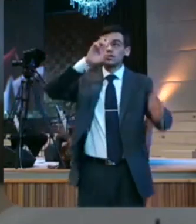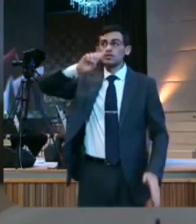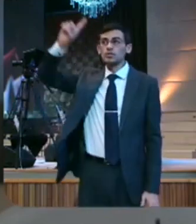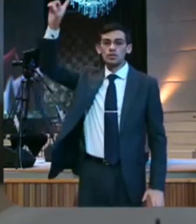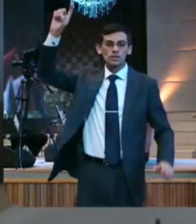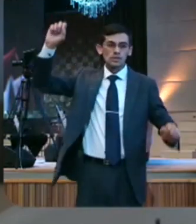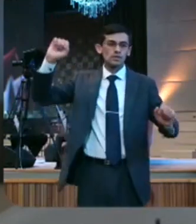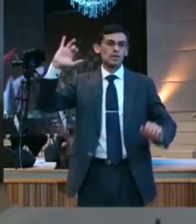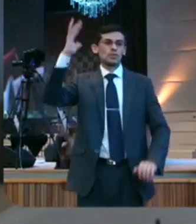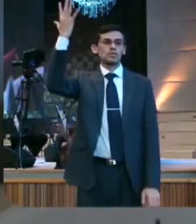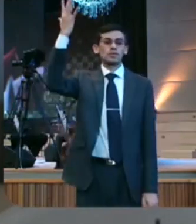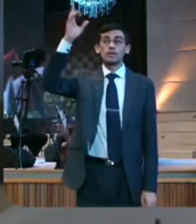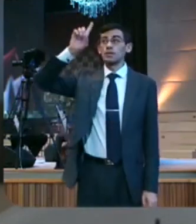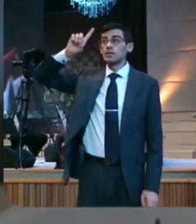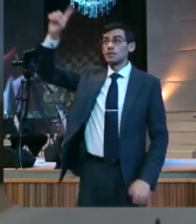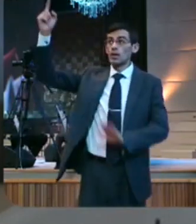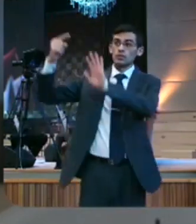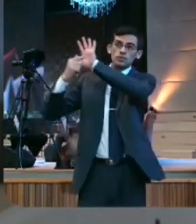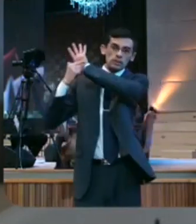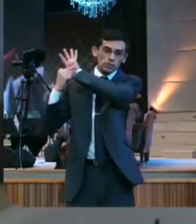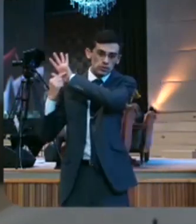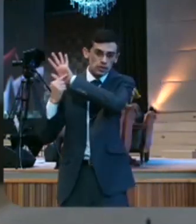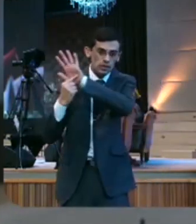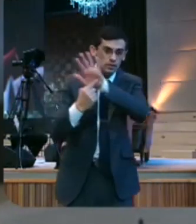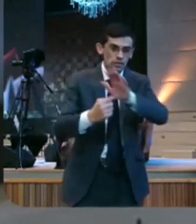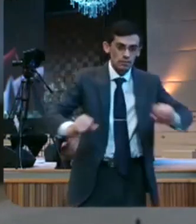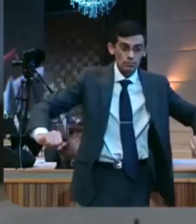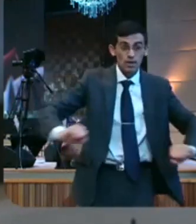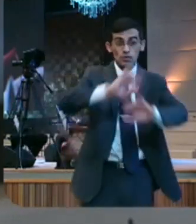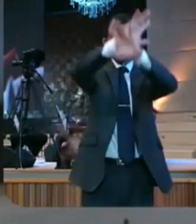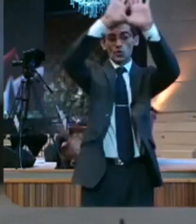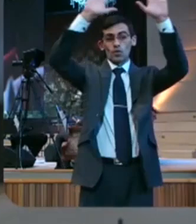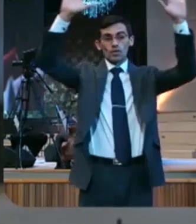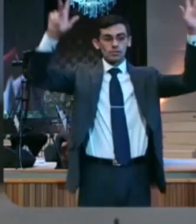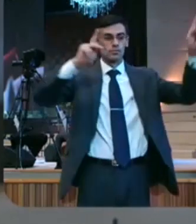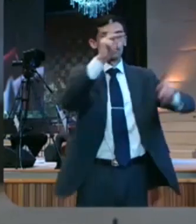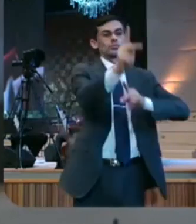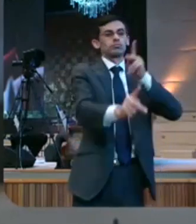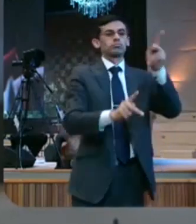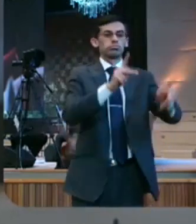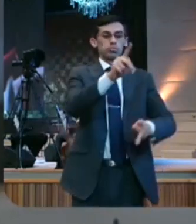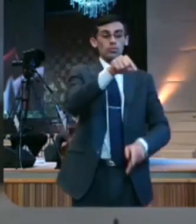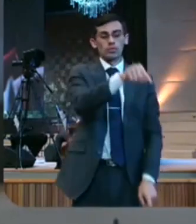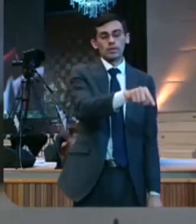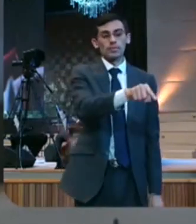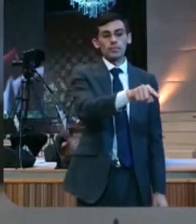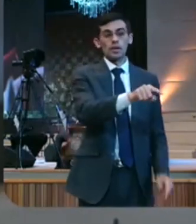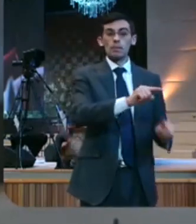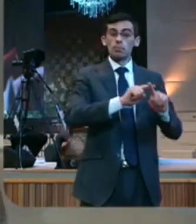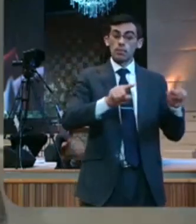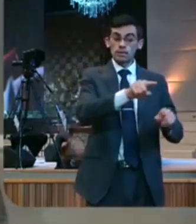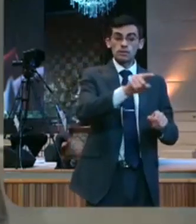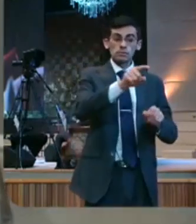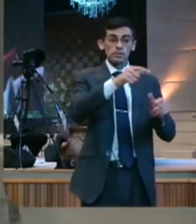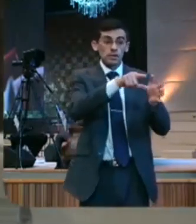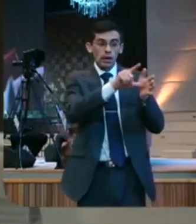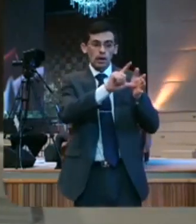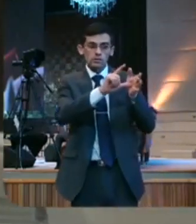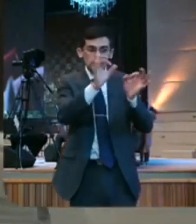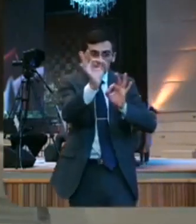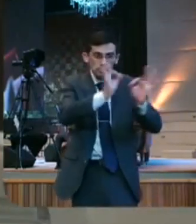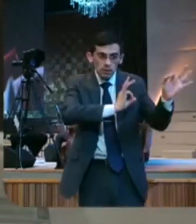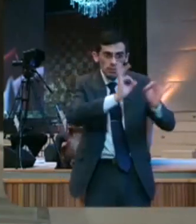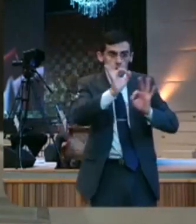que Deus manifestaria a sua glória no meio deles, no meio do povo. Mas que eles deviam estar preparados